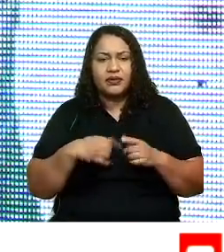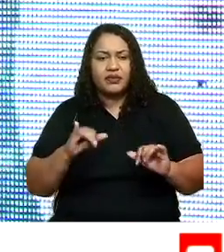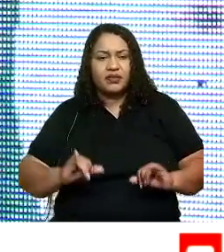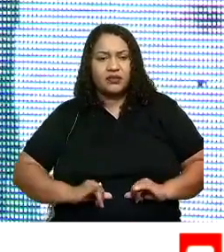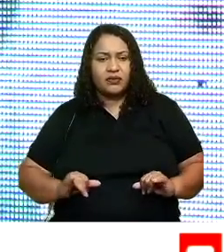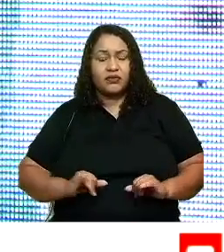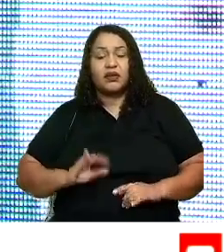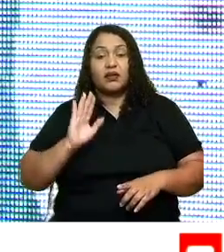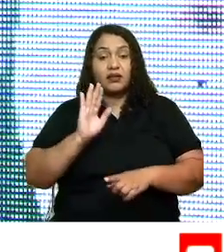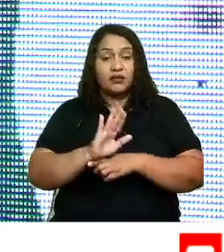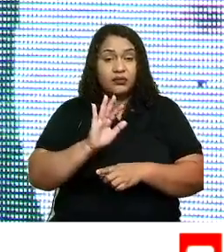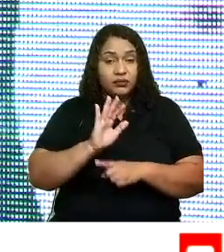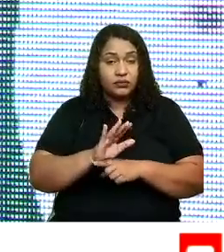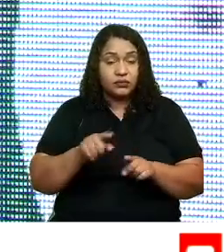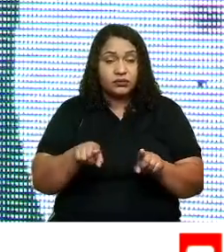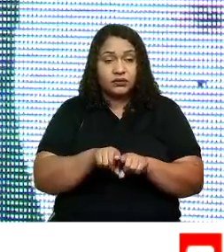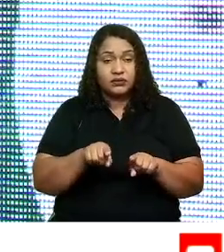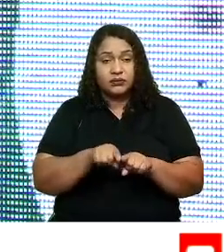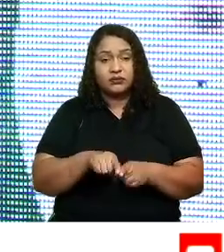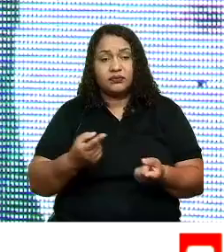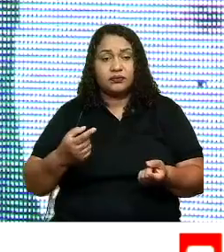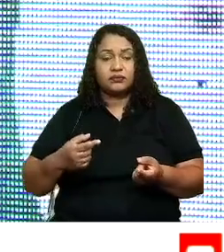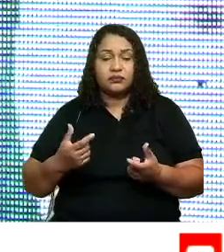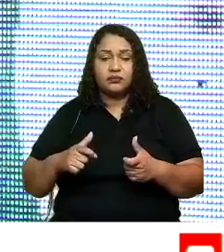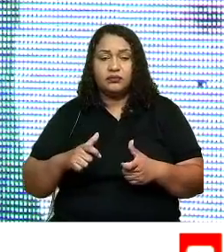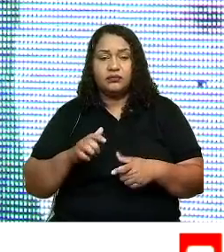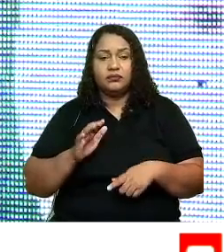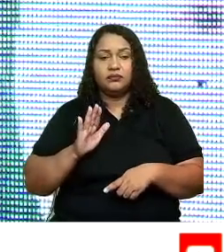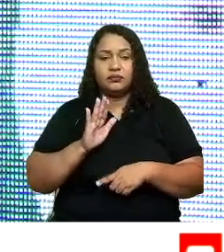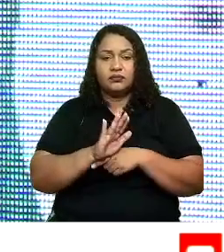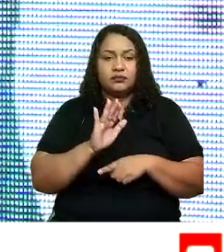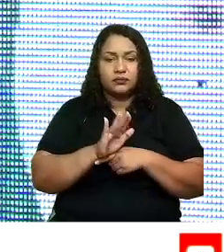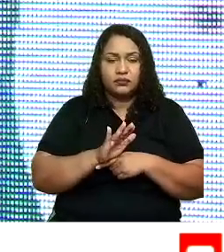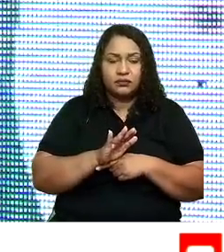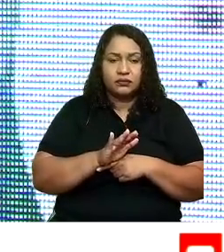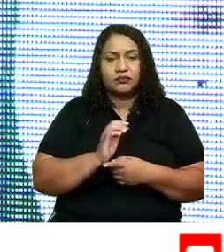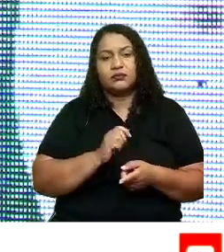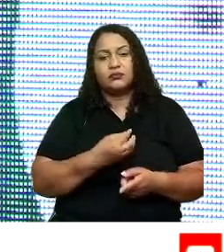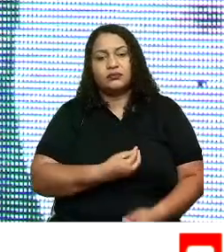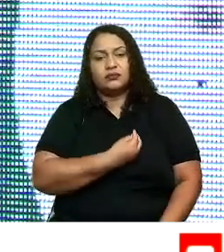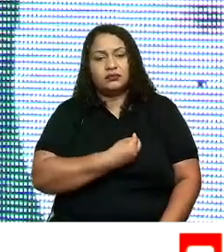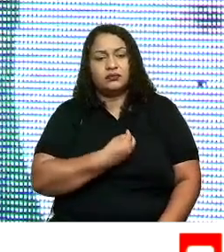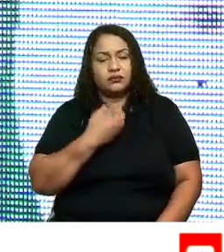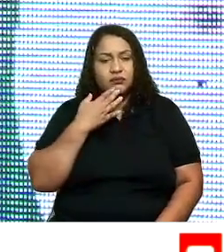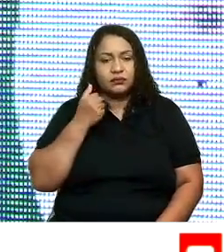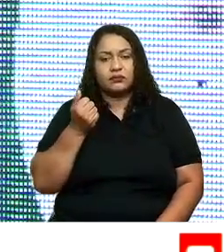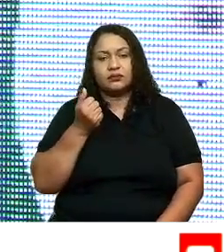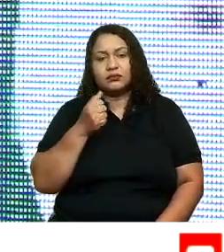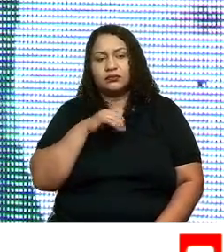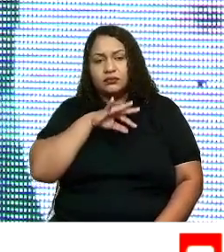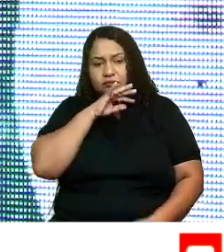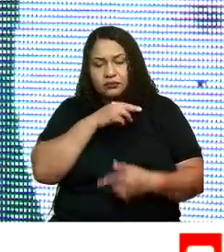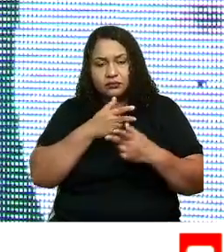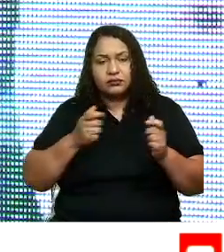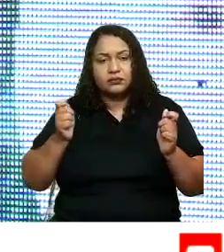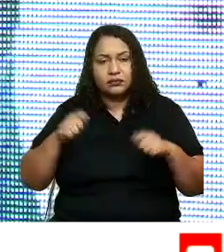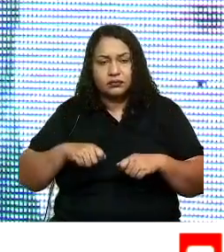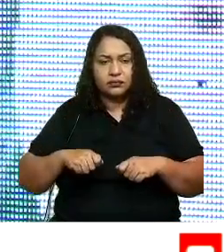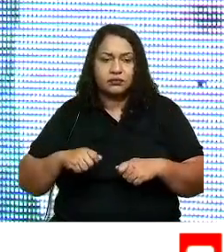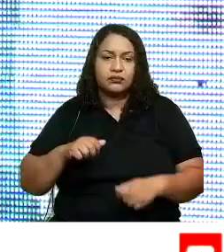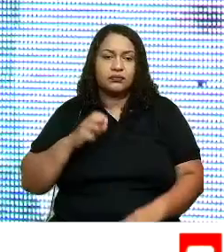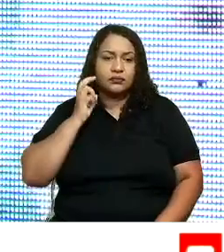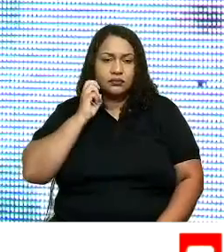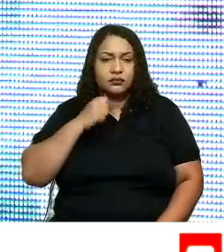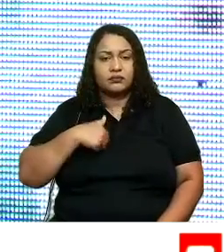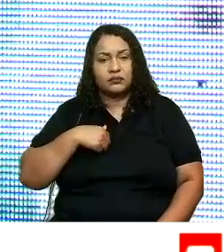maltratar ajude as instituições também que contribuem com a vida desses animais para que depois eles possam